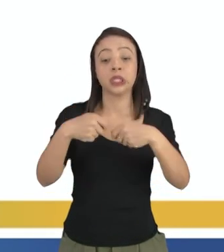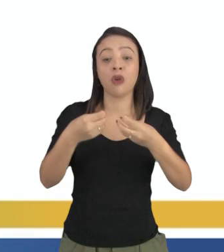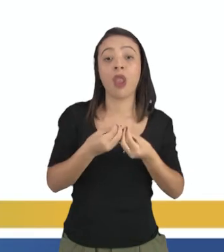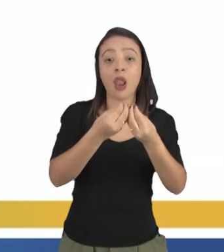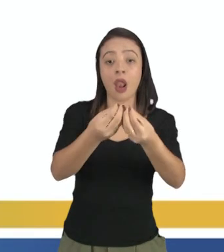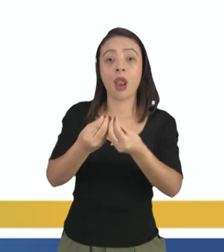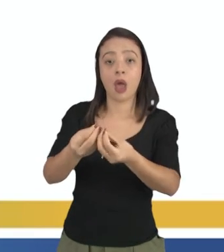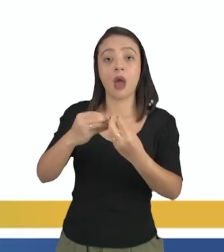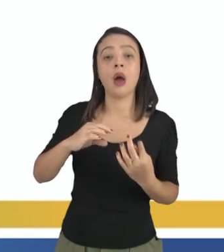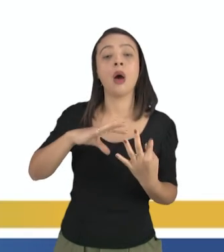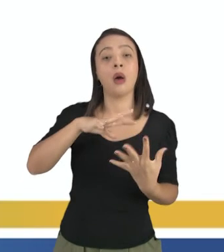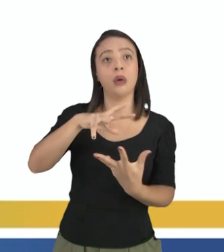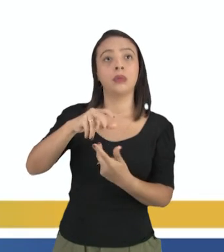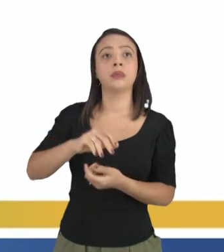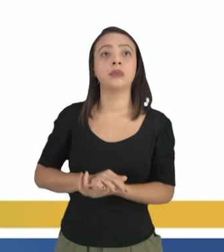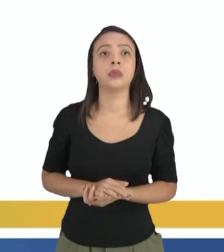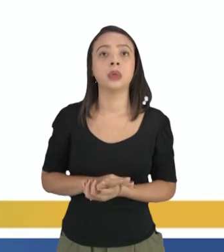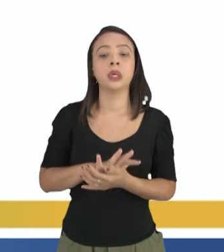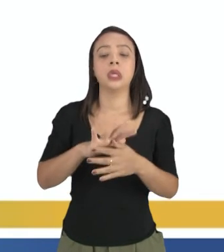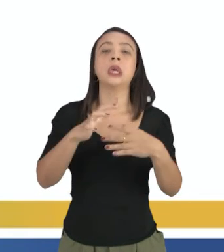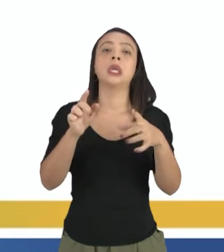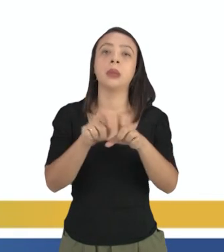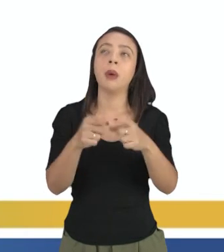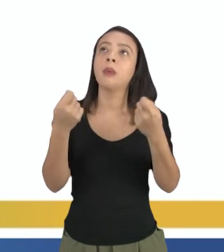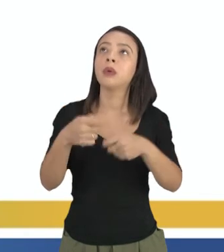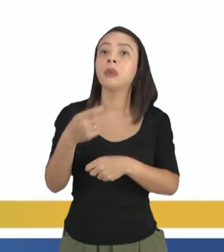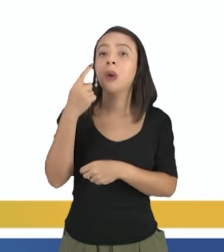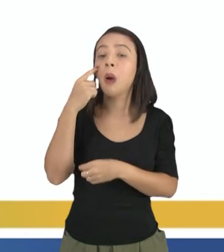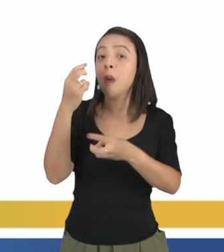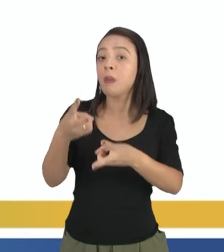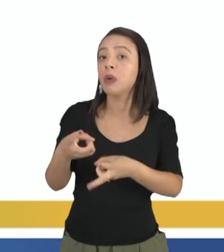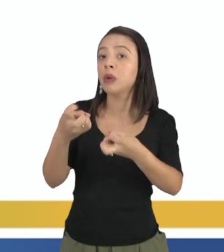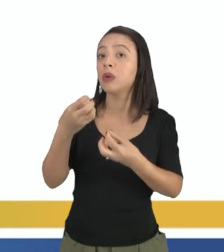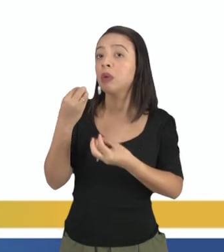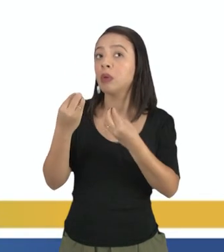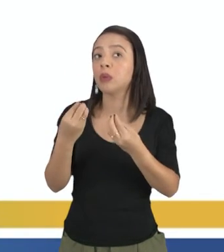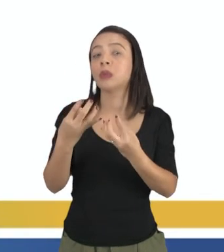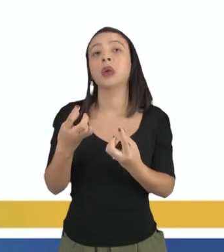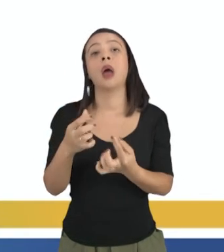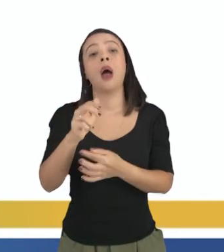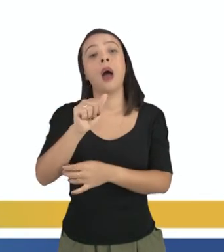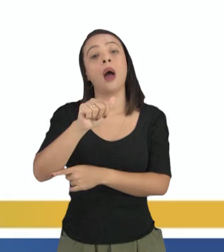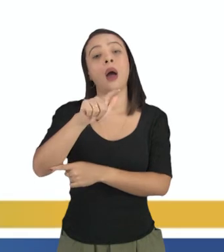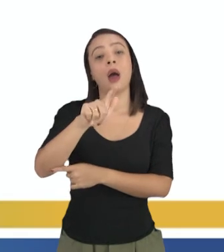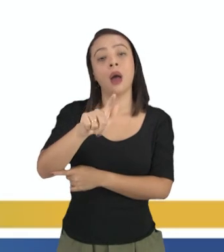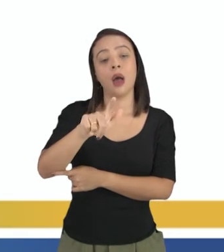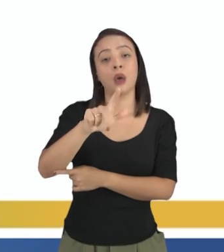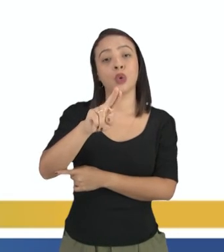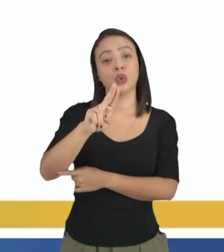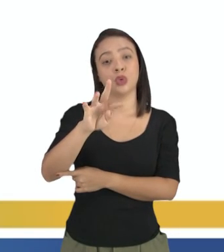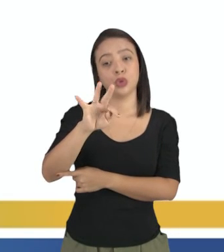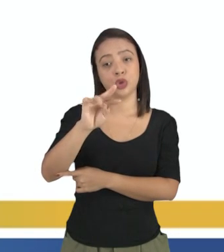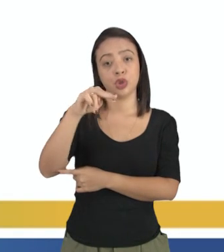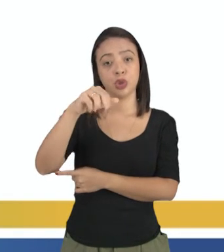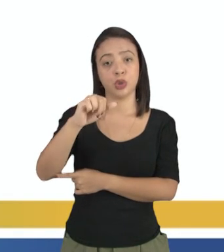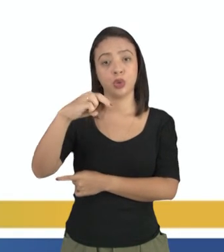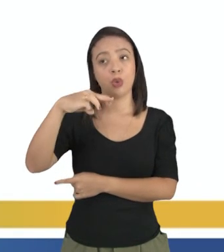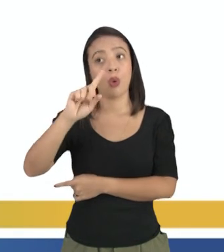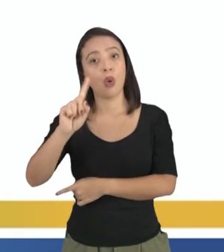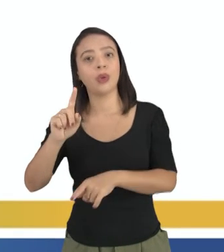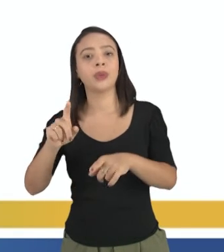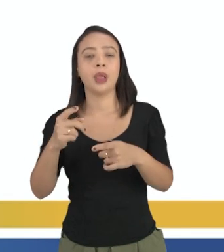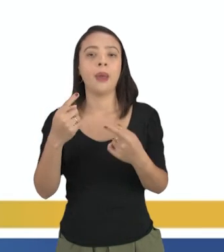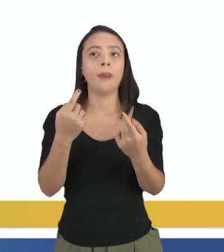gente consegue identificar através dos soros, né? Que esses soros eles aglutinam ou não de acordo com o tipo de sangue.